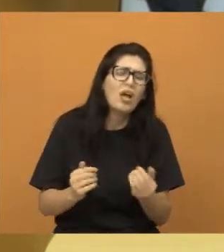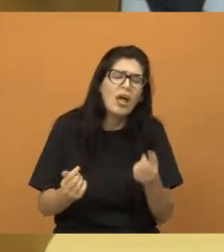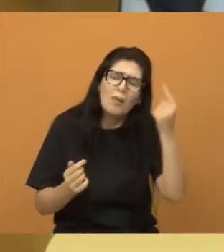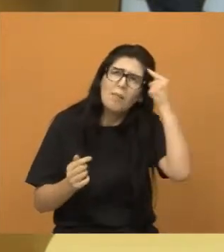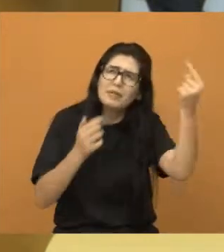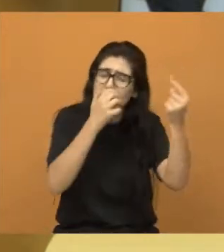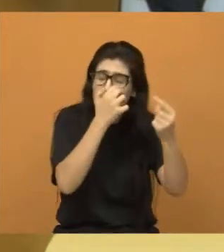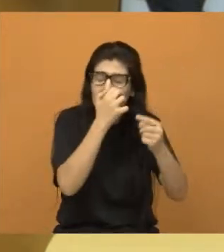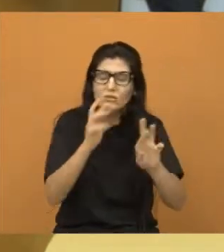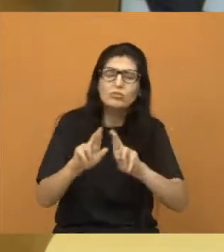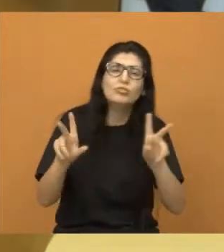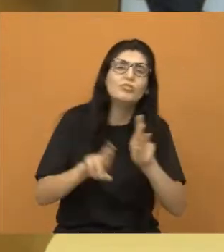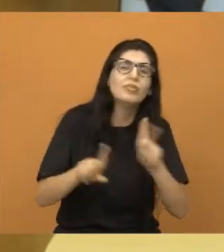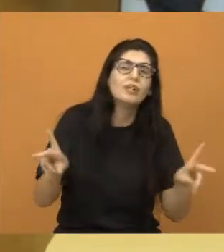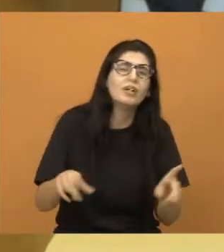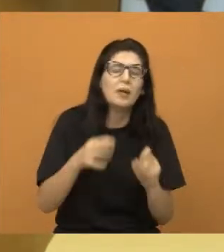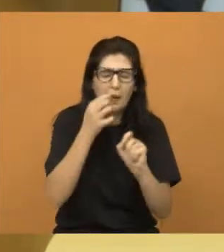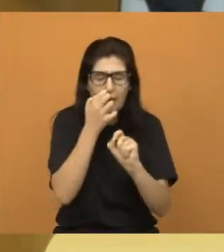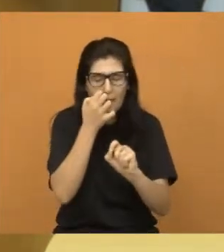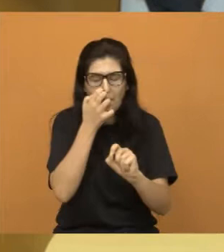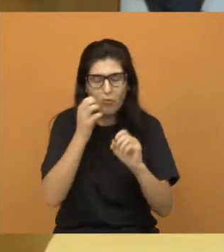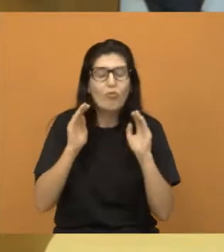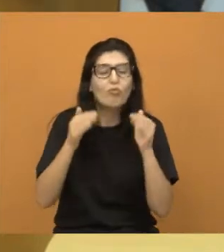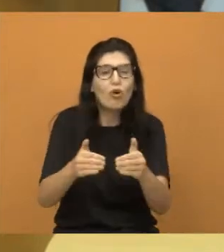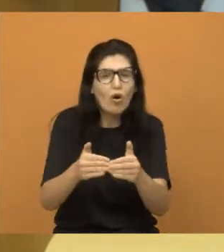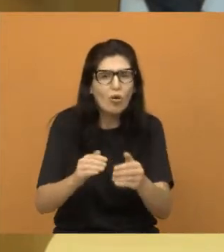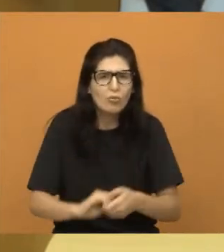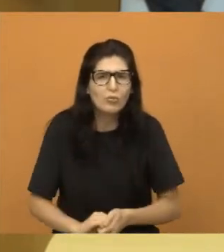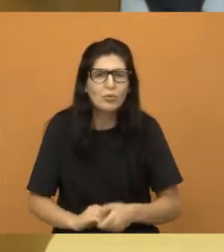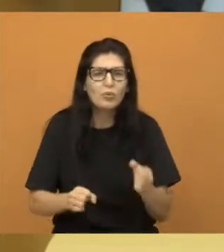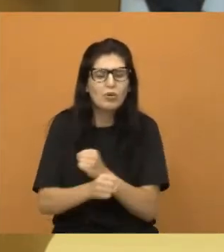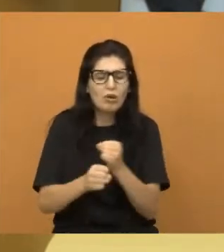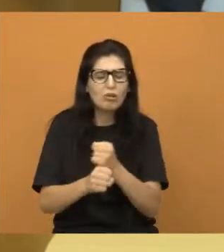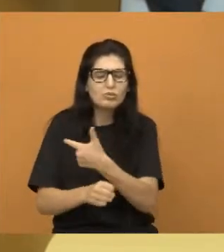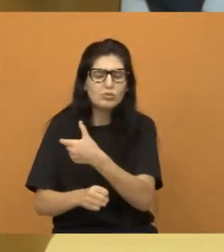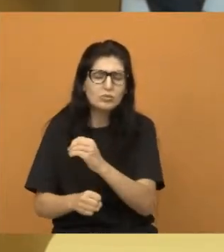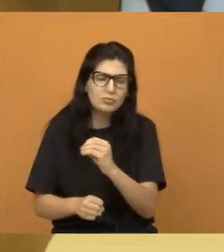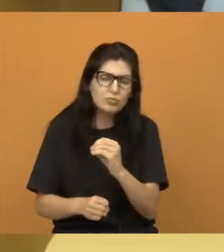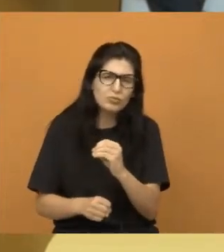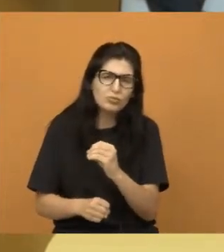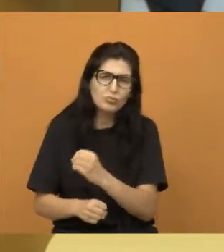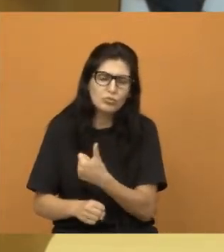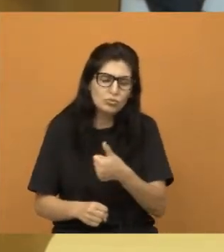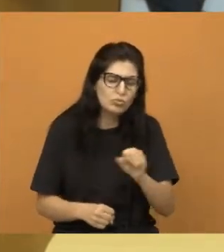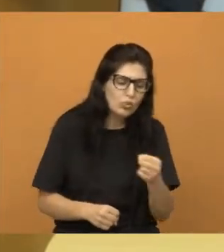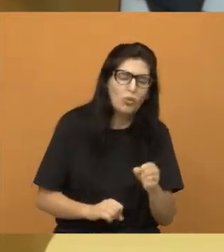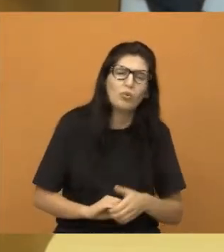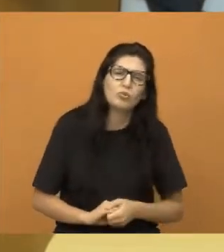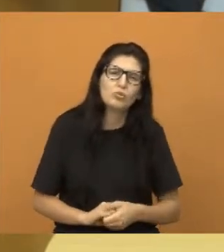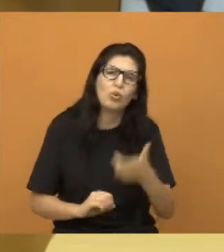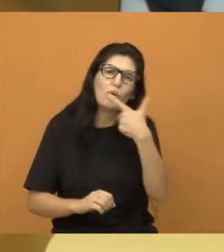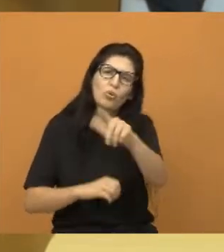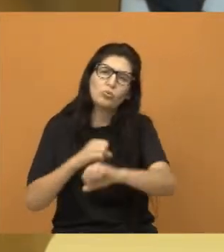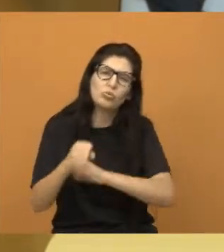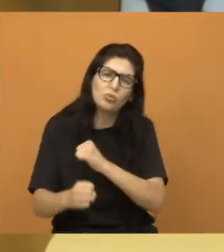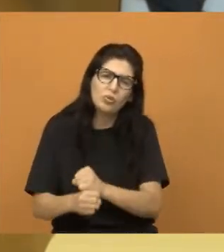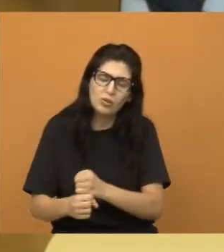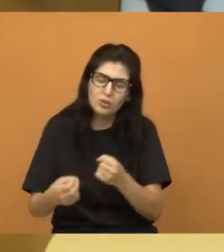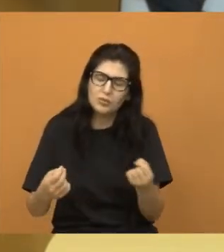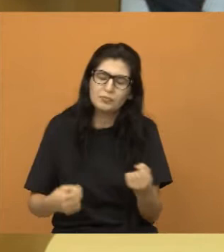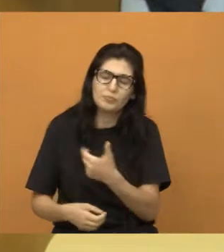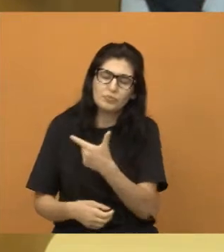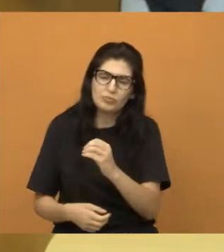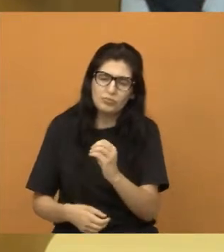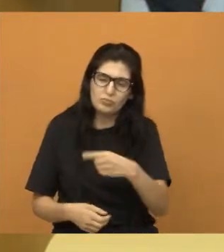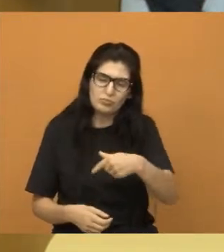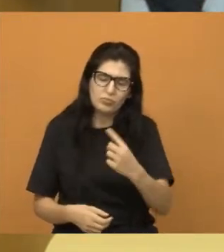estamos falando, gente, num aumento, nesses 3 anos, 2018 já está pela metade, 2019, 2020,